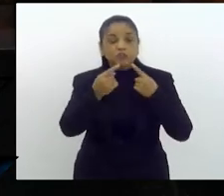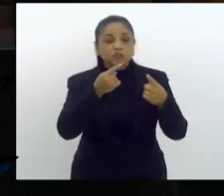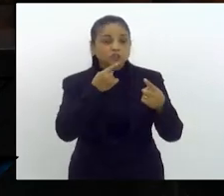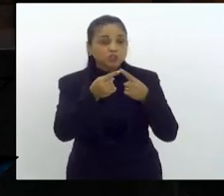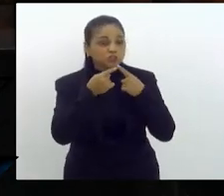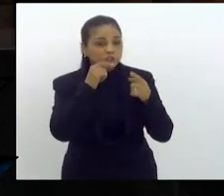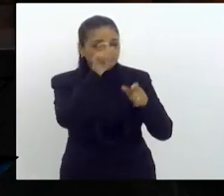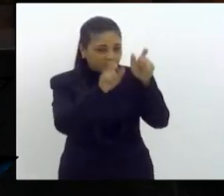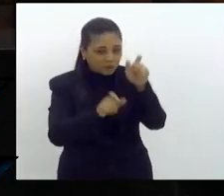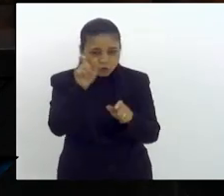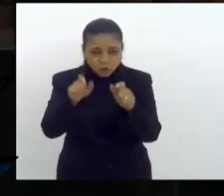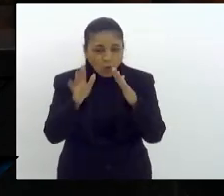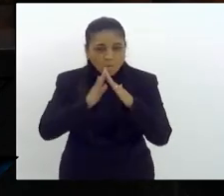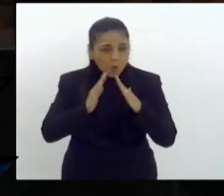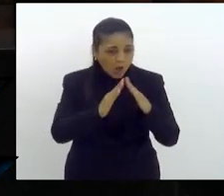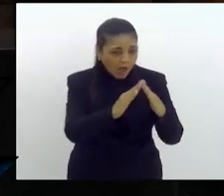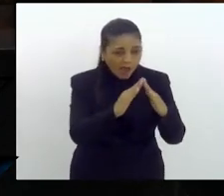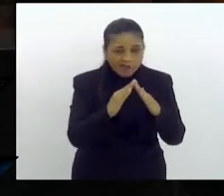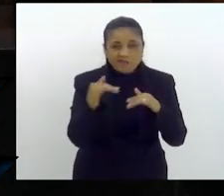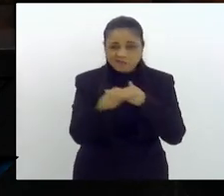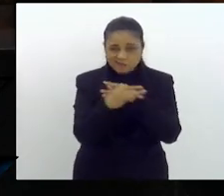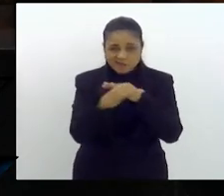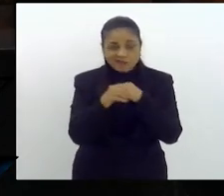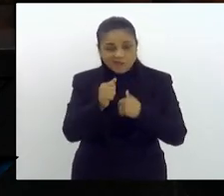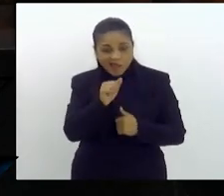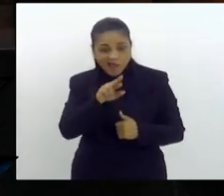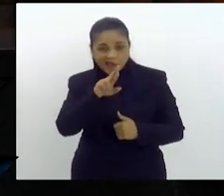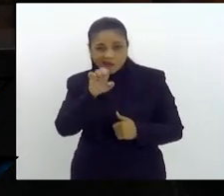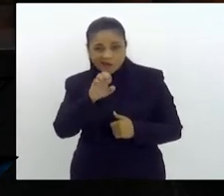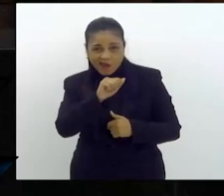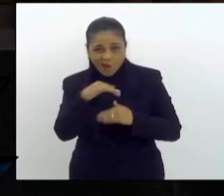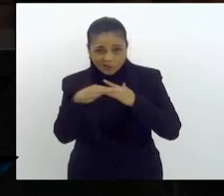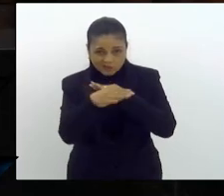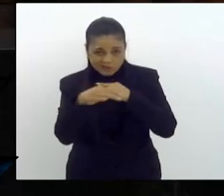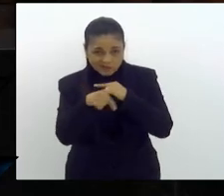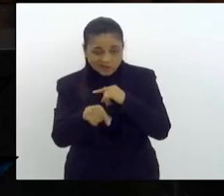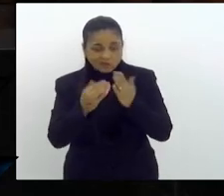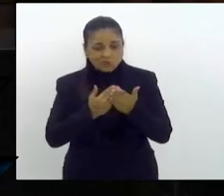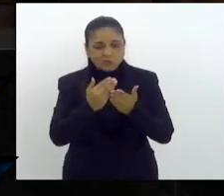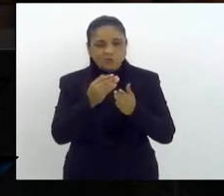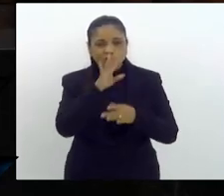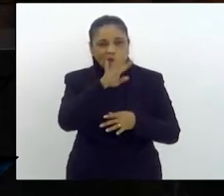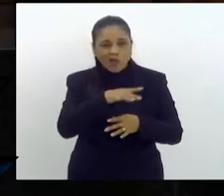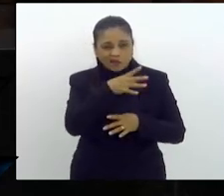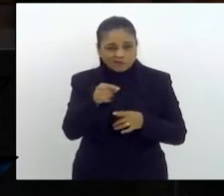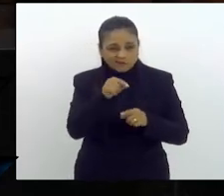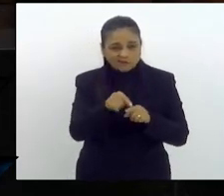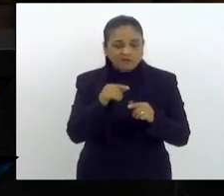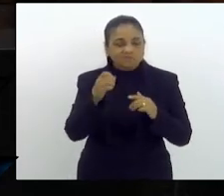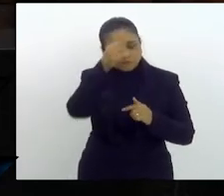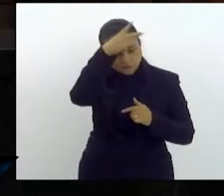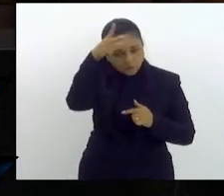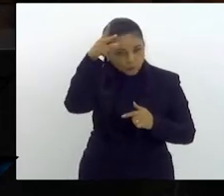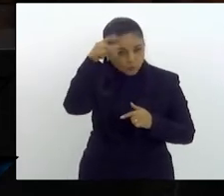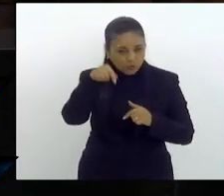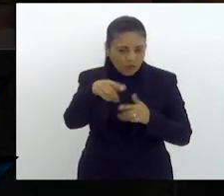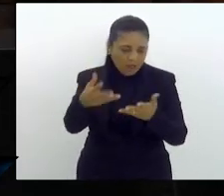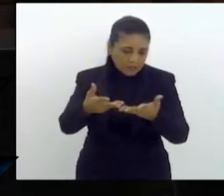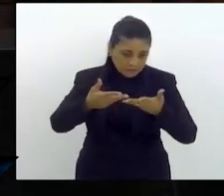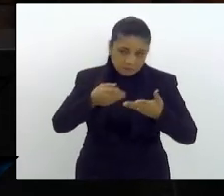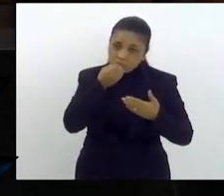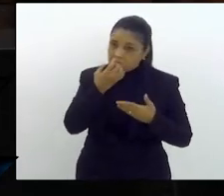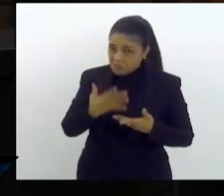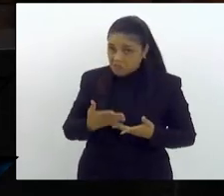com vários moradores e moradoras lá em Areal a gente iniciou com uma agenda na prefeitura municipal foi muito bem recebido